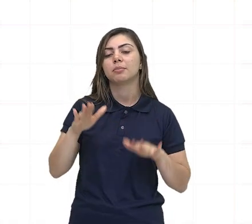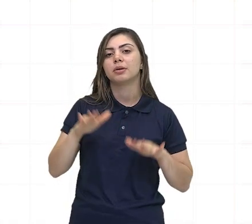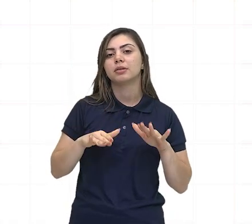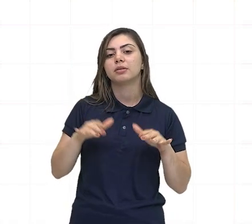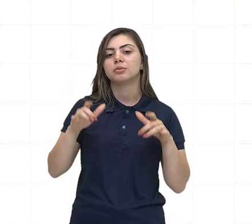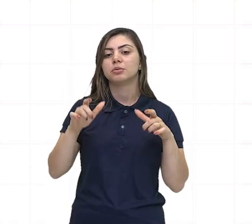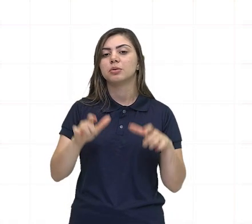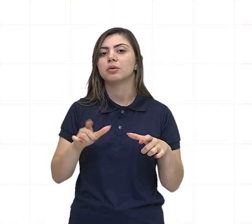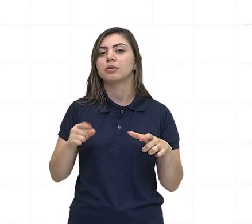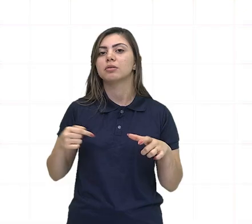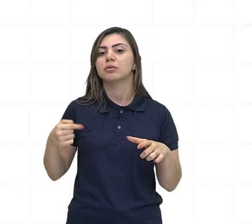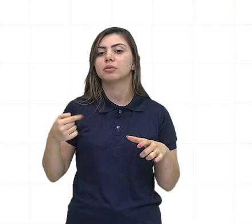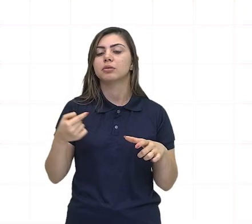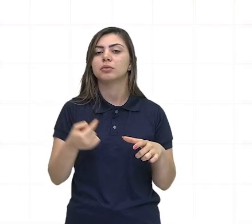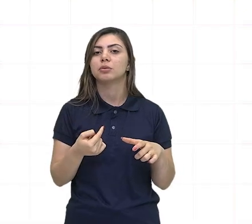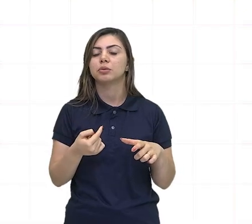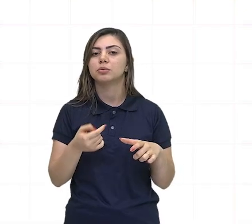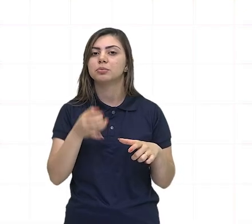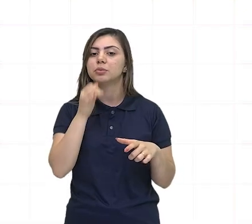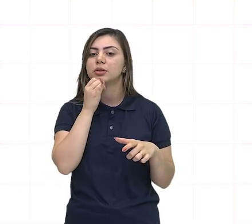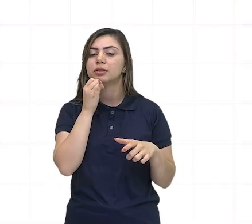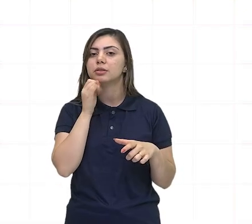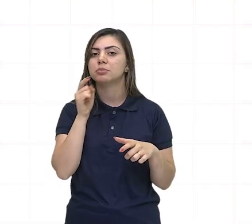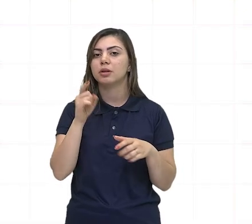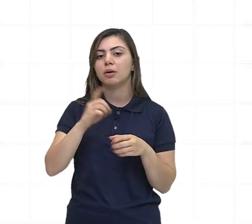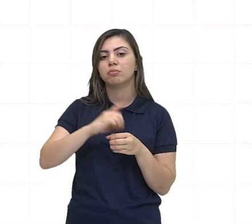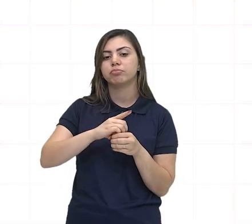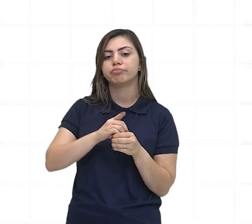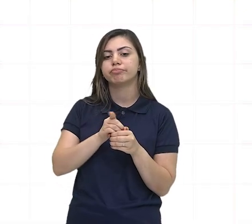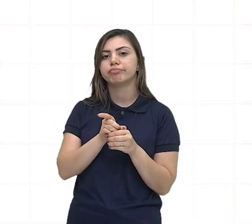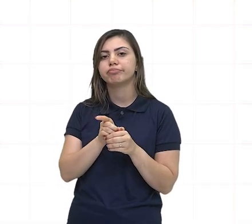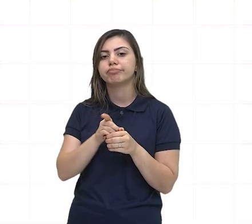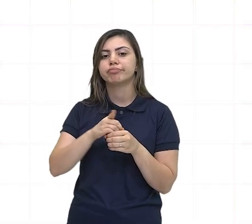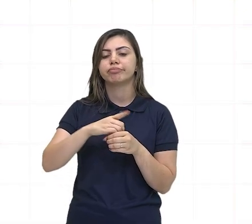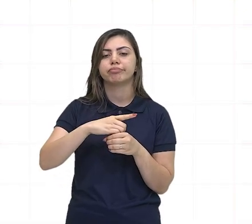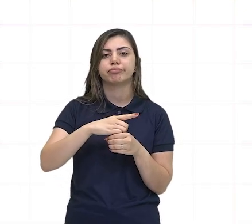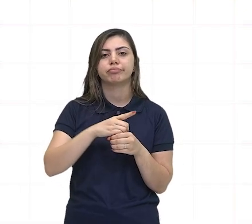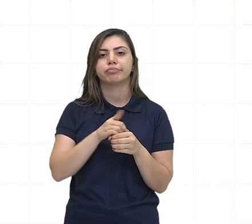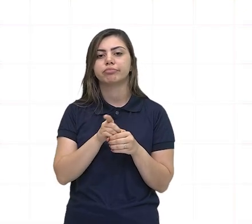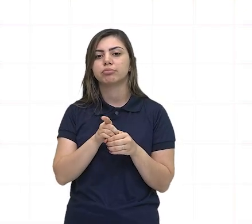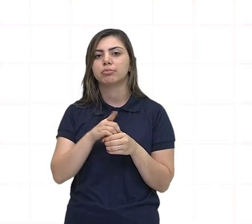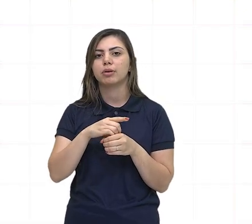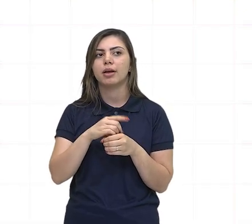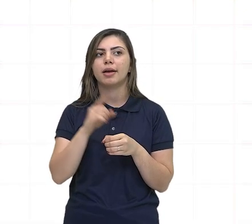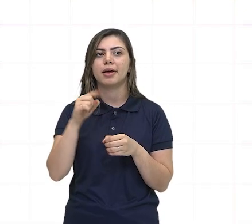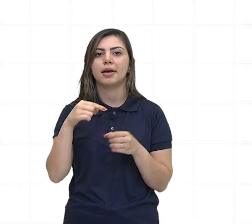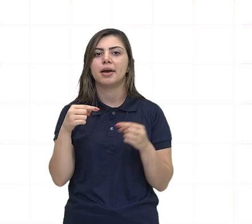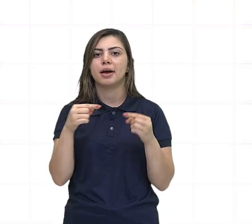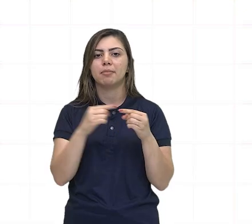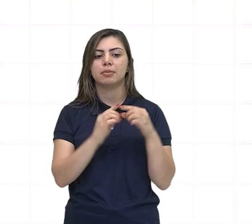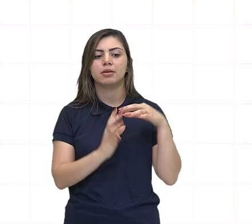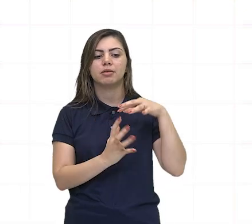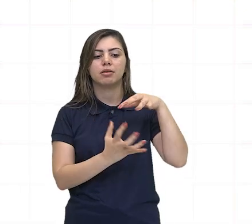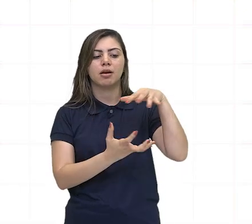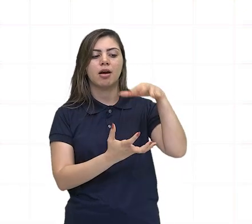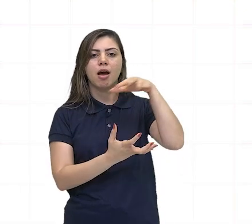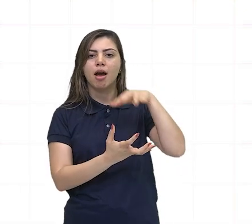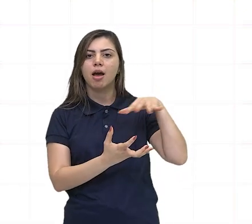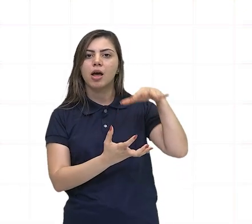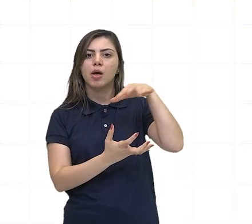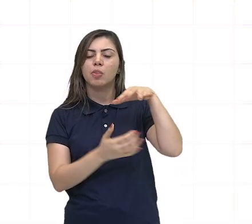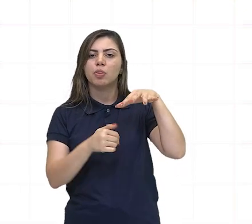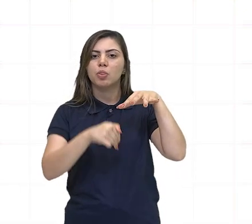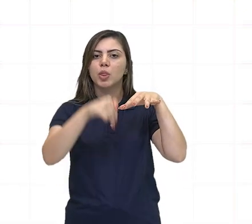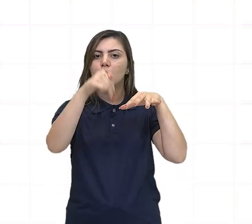em que nós estamos, a agulha imantada da bússola, ela não vai indicar exatamente o polo norte ou norte